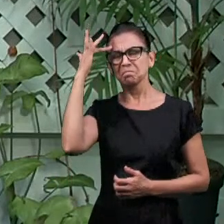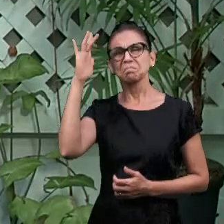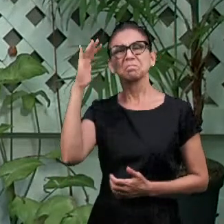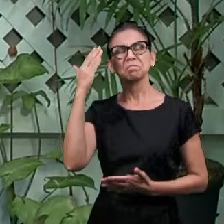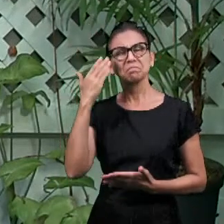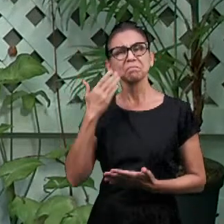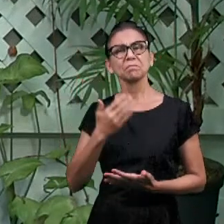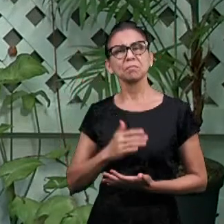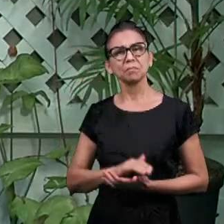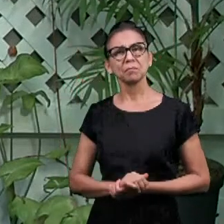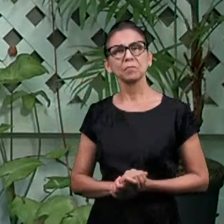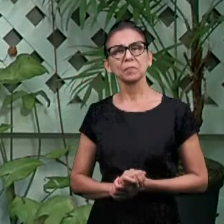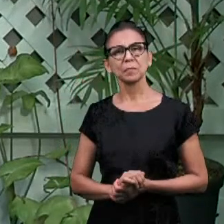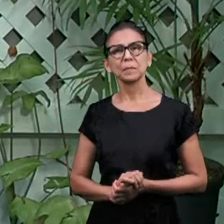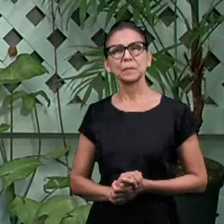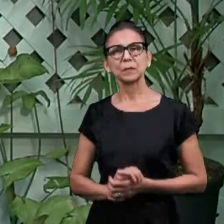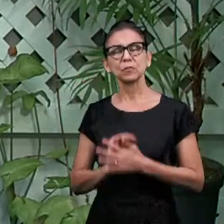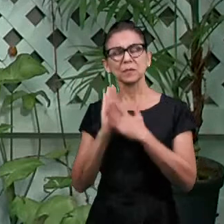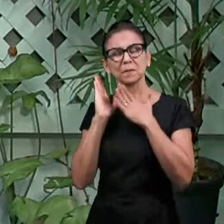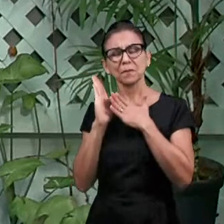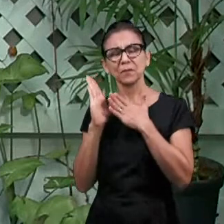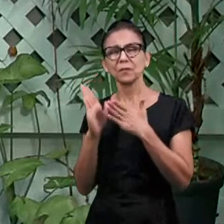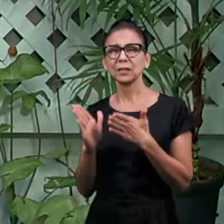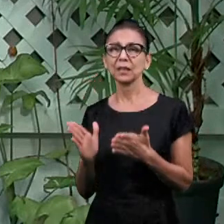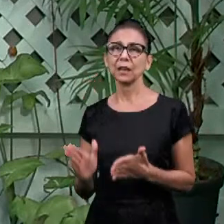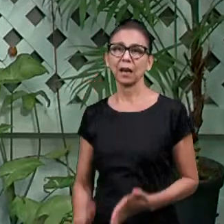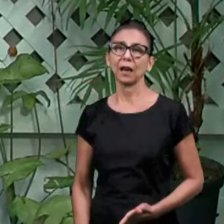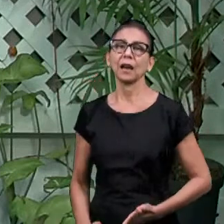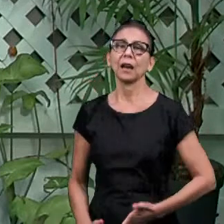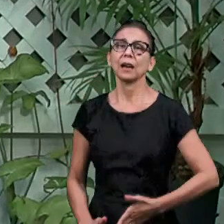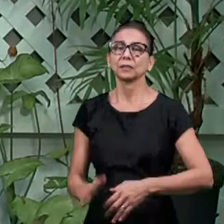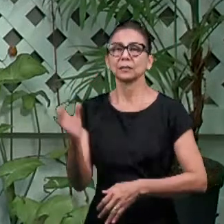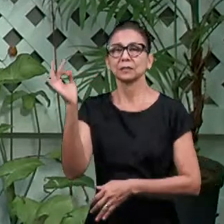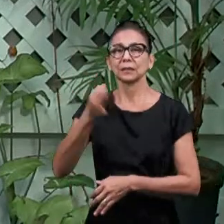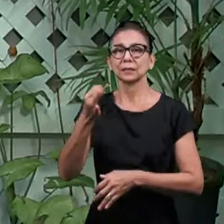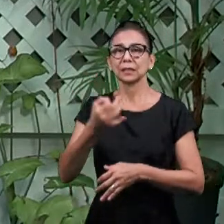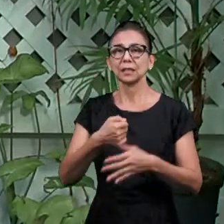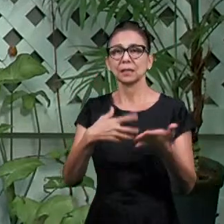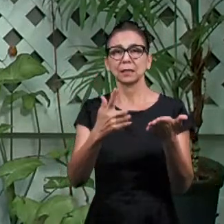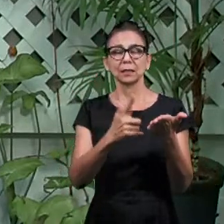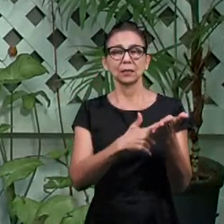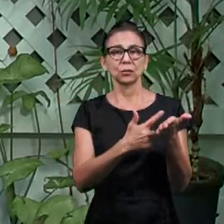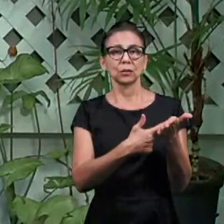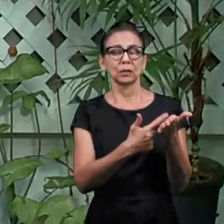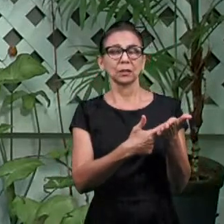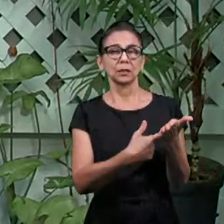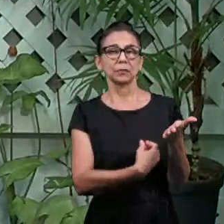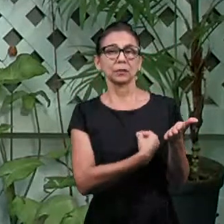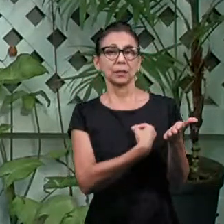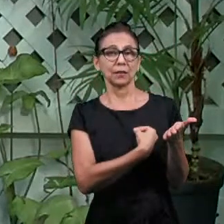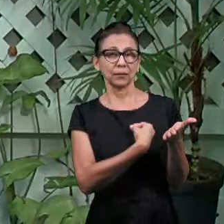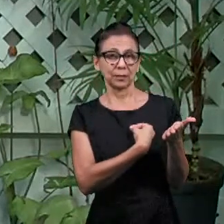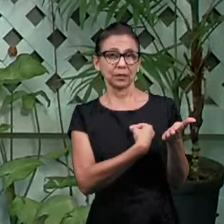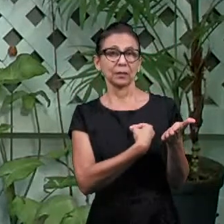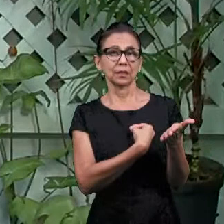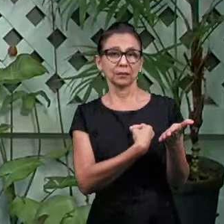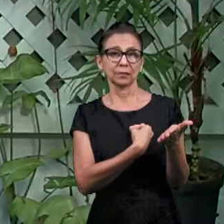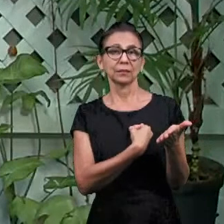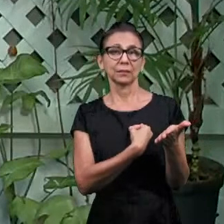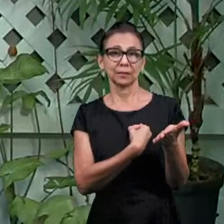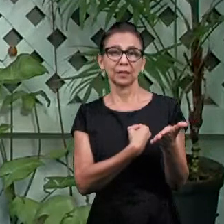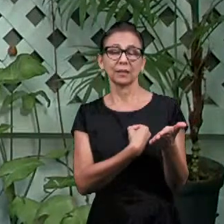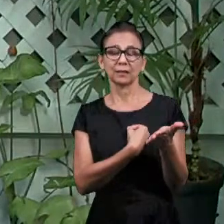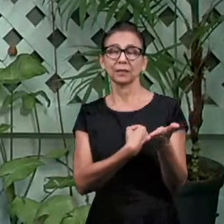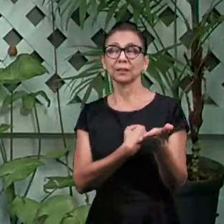estão registrados, por certo, lá nas crônicas da eternidade. E nós louvamos a Deus por podermos hoje, ainda com